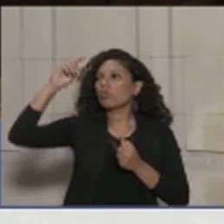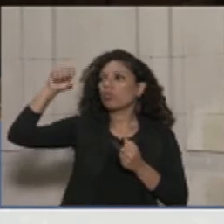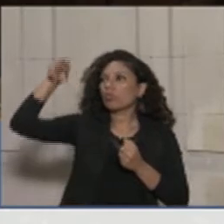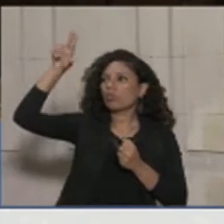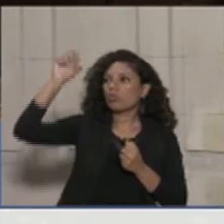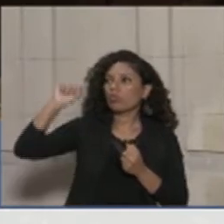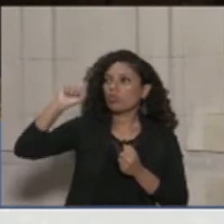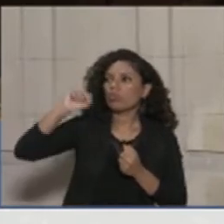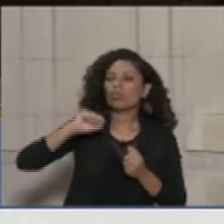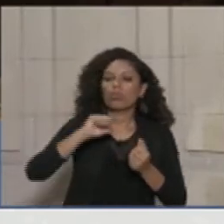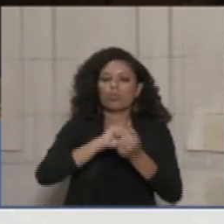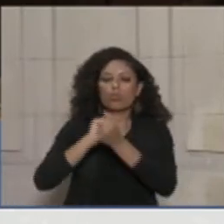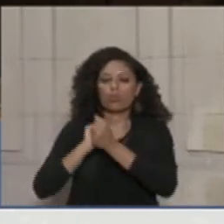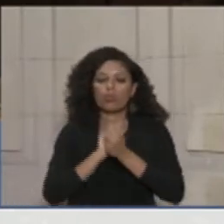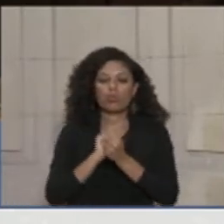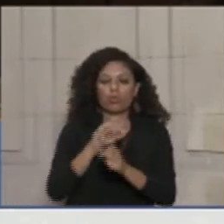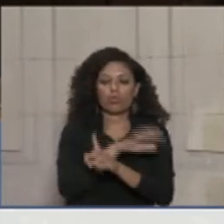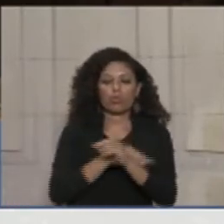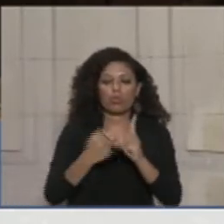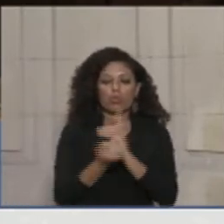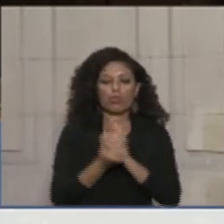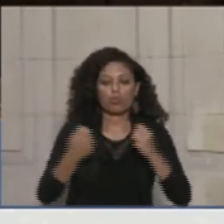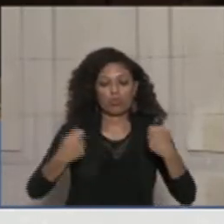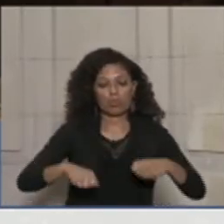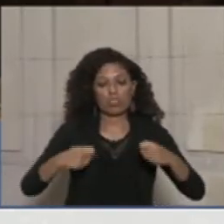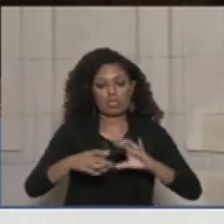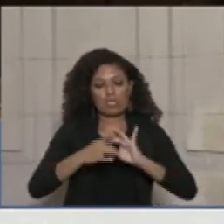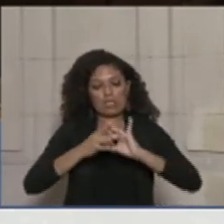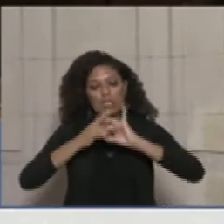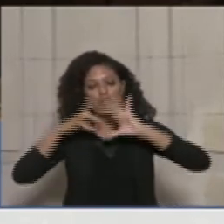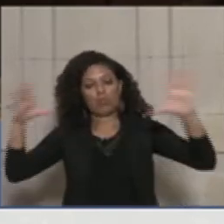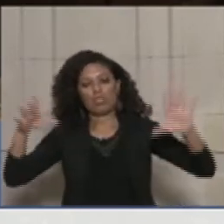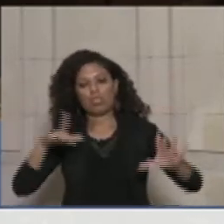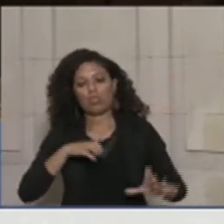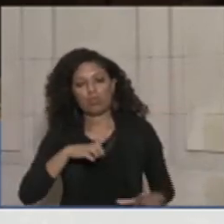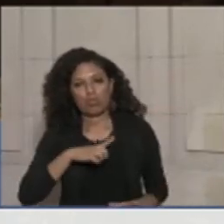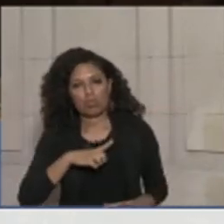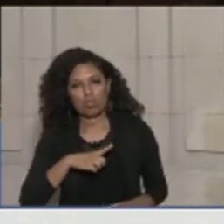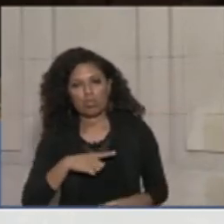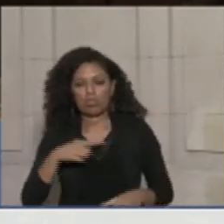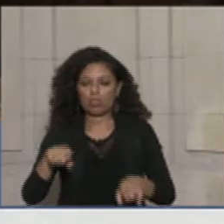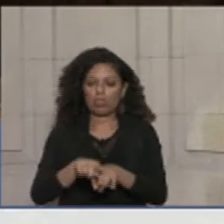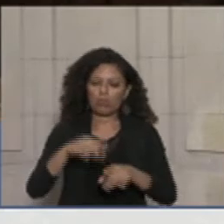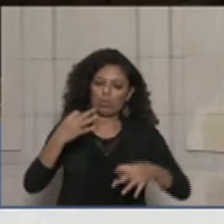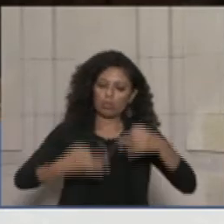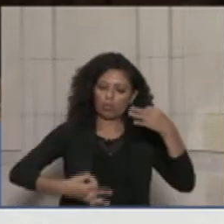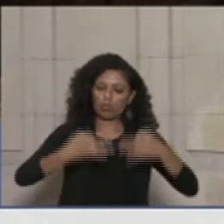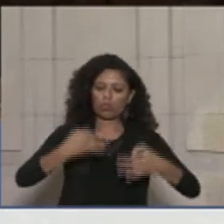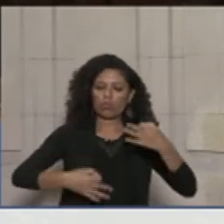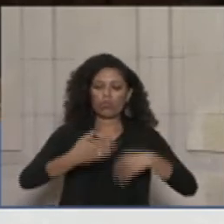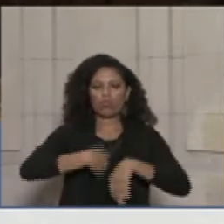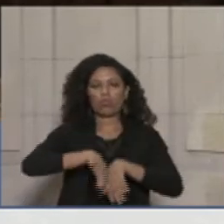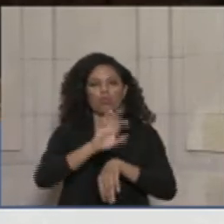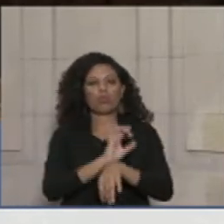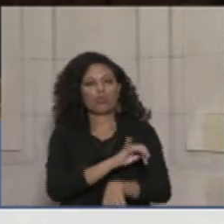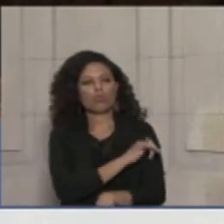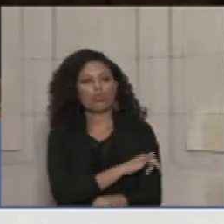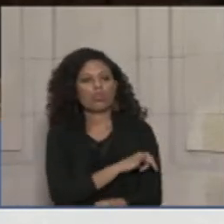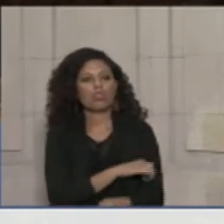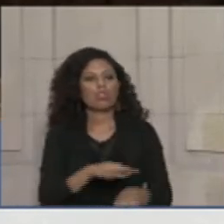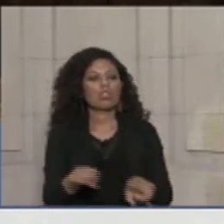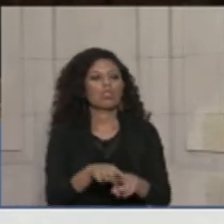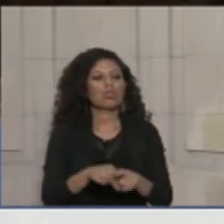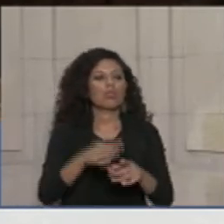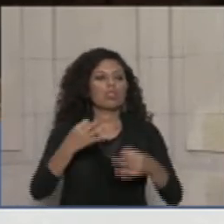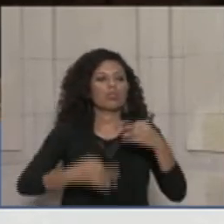da população que precisa se libertar de um ditador, e da Justiça do Estado do Rio de Janeiro e da Justiça